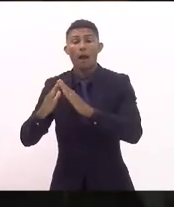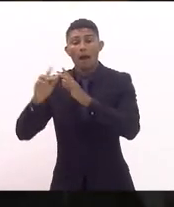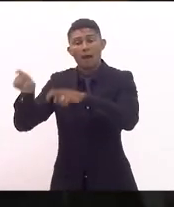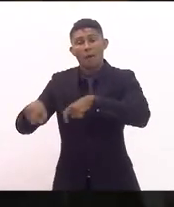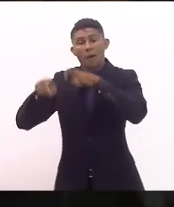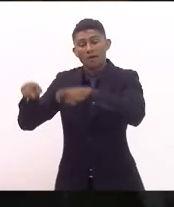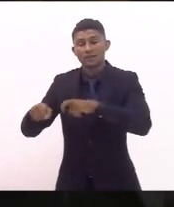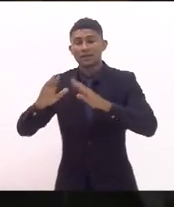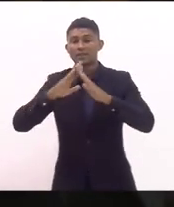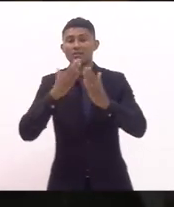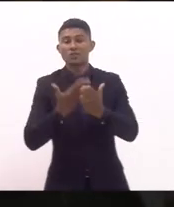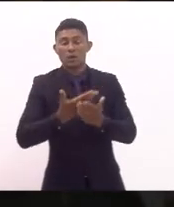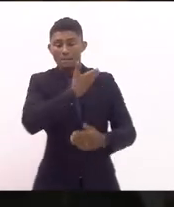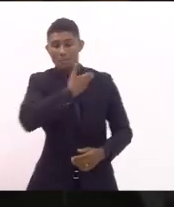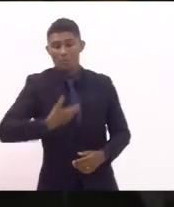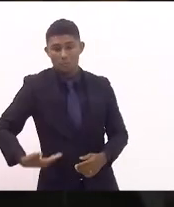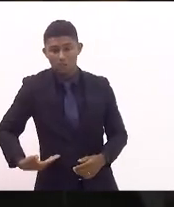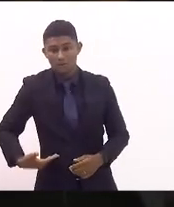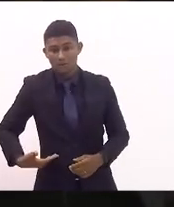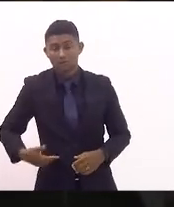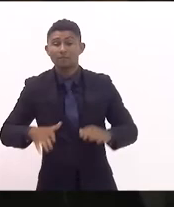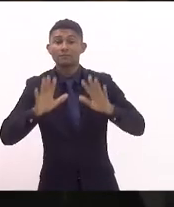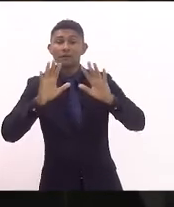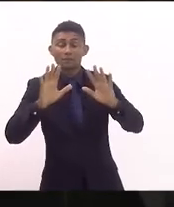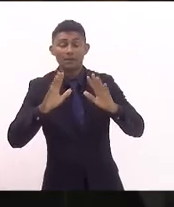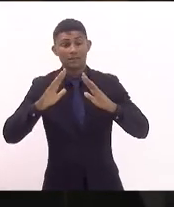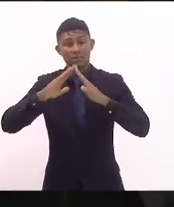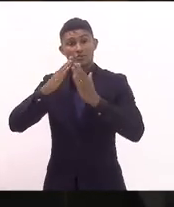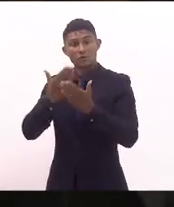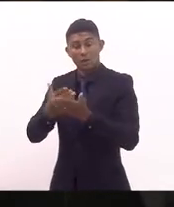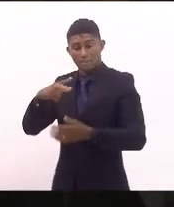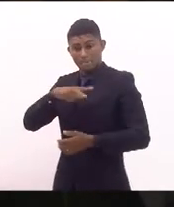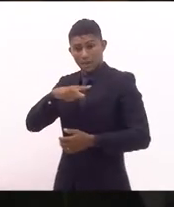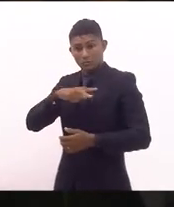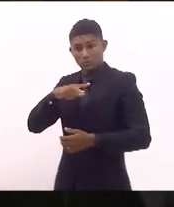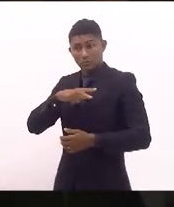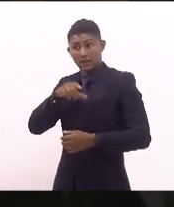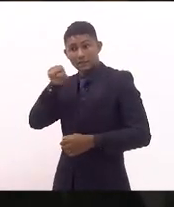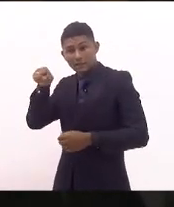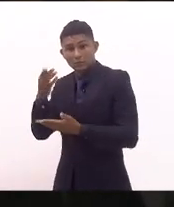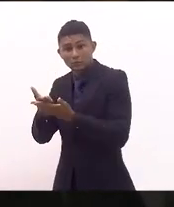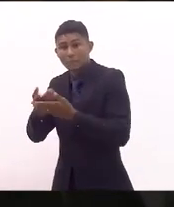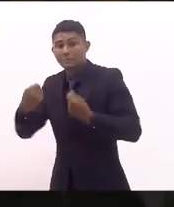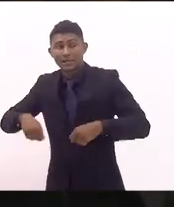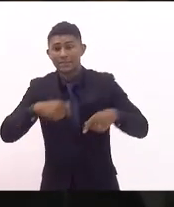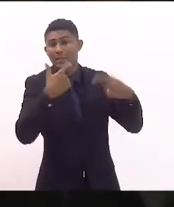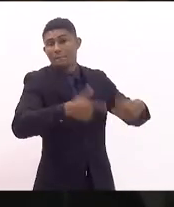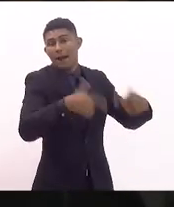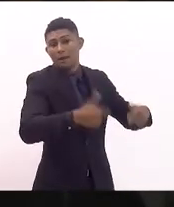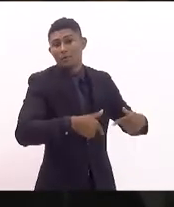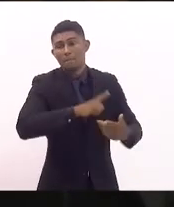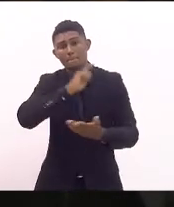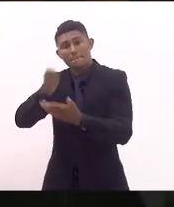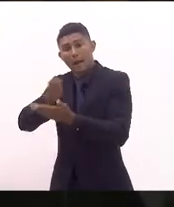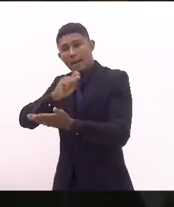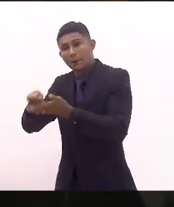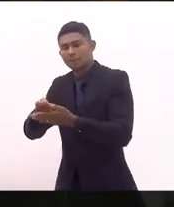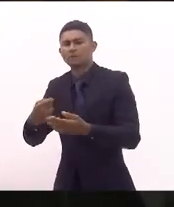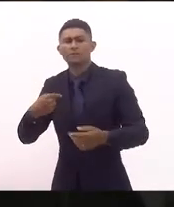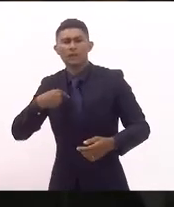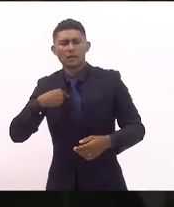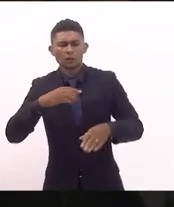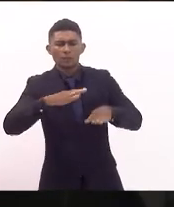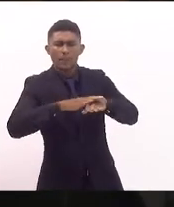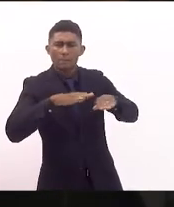na particular, trabalhava para pagar mensalidade. Usei roupas, sapatos e livros